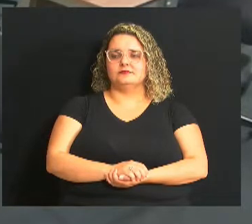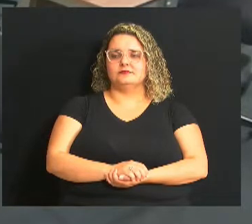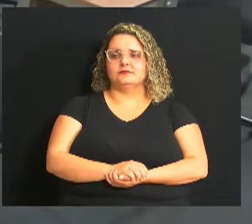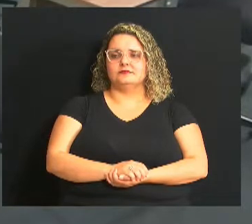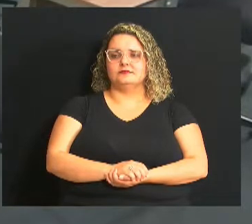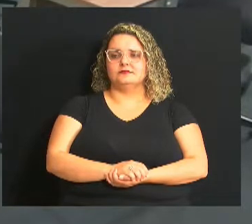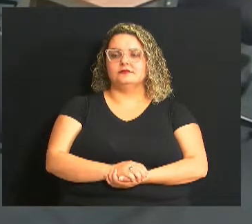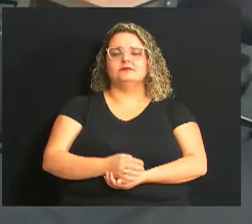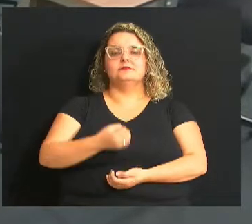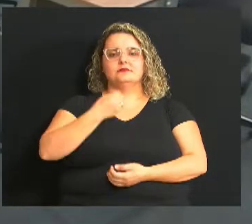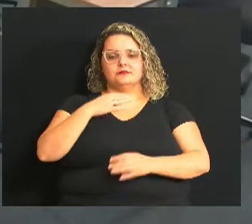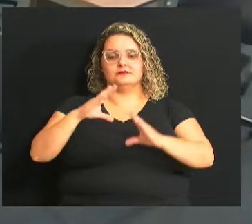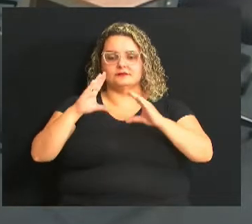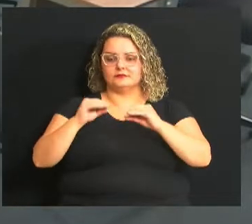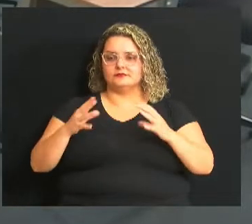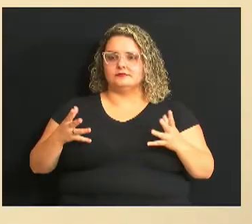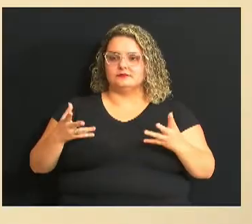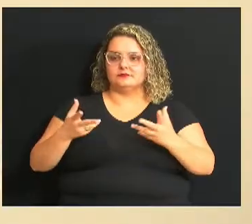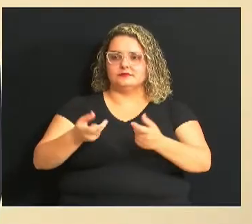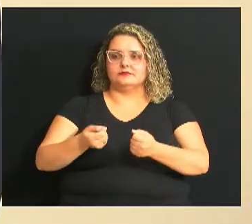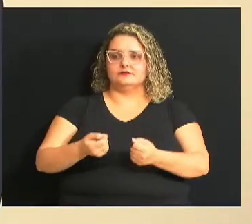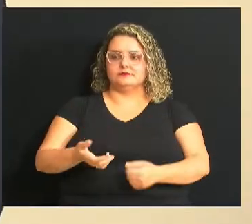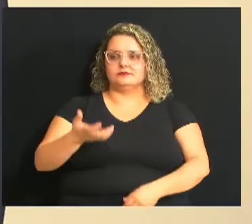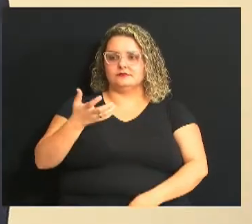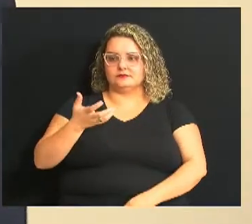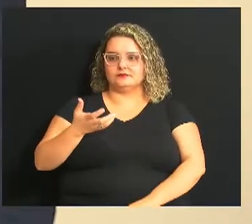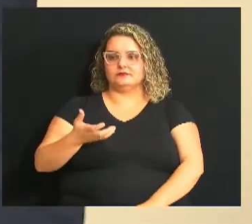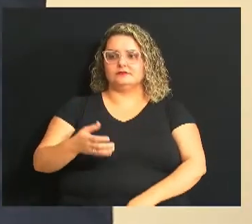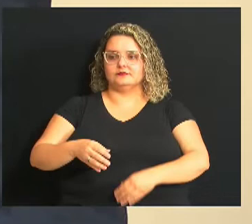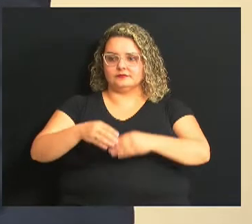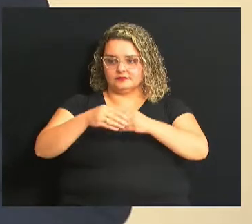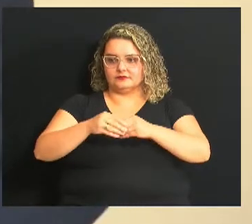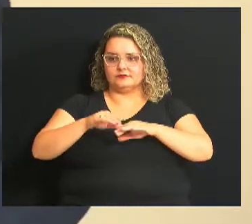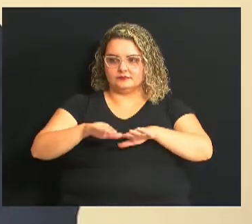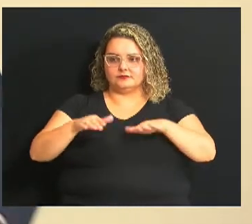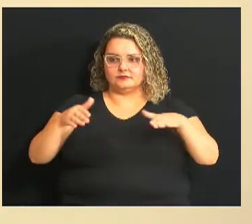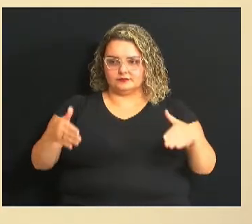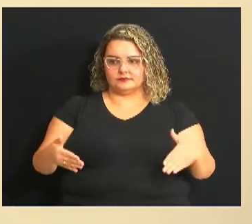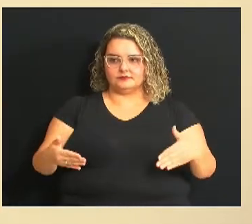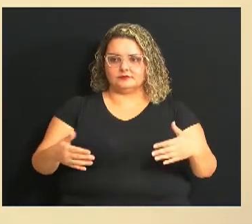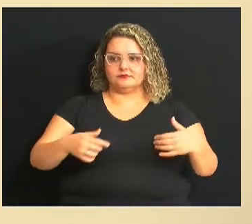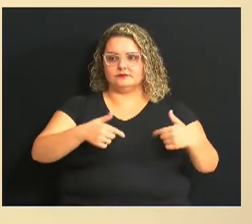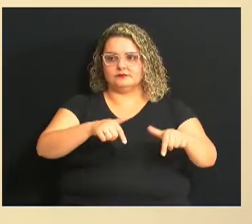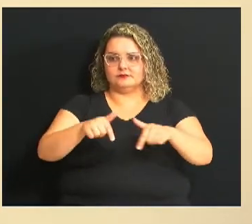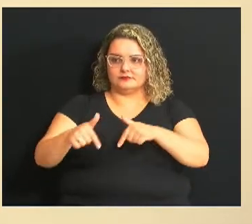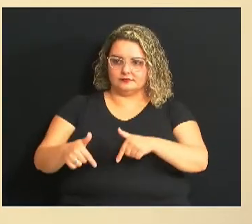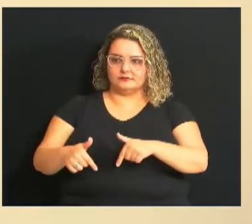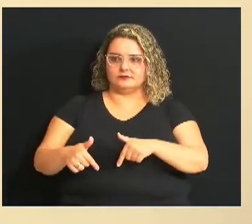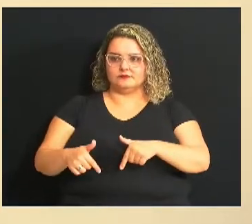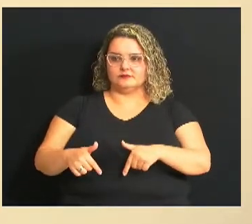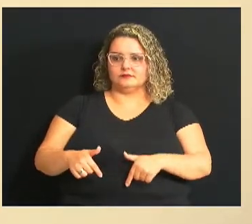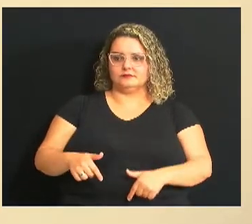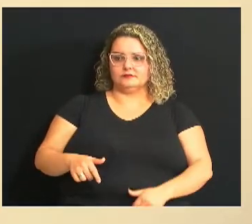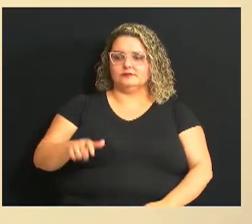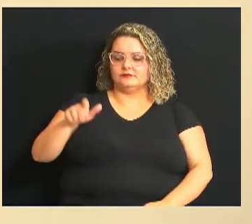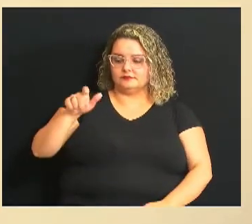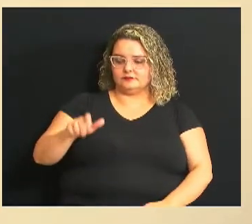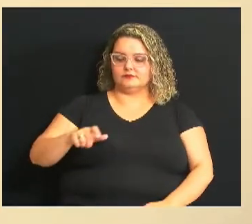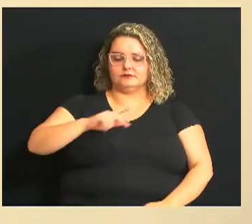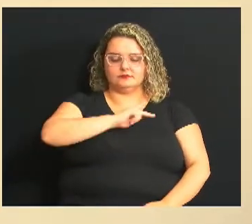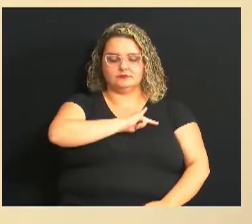Boa noite a todos. Eu quero cumprimentar a mesa dos trabalhos, na pessoa do